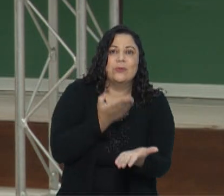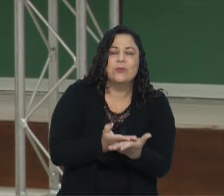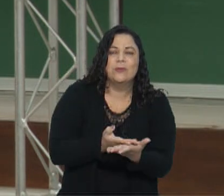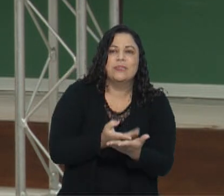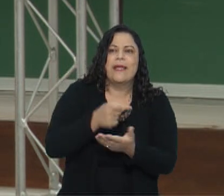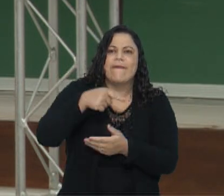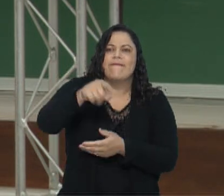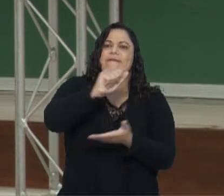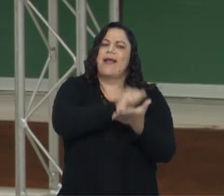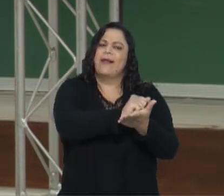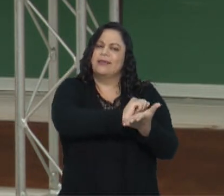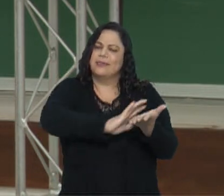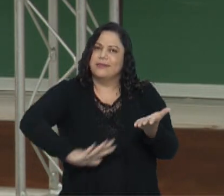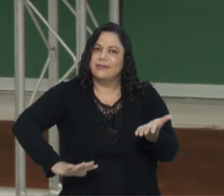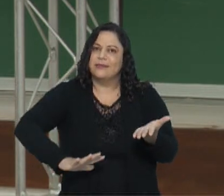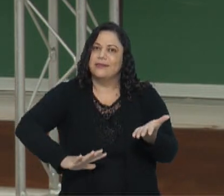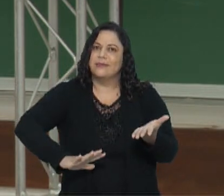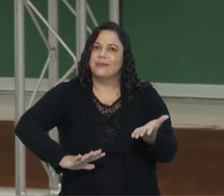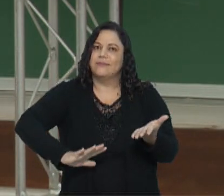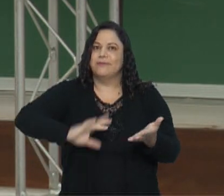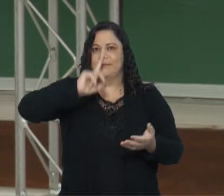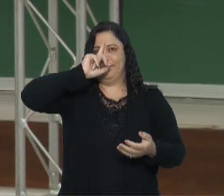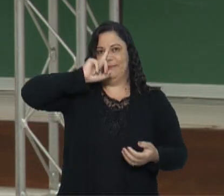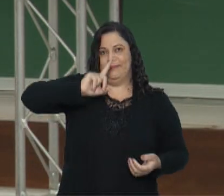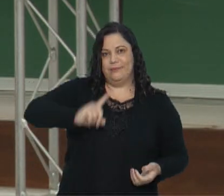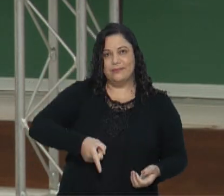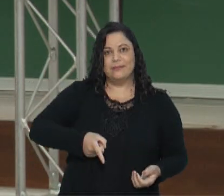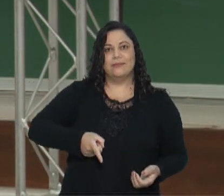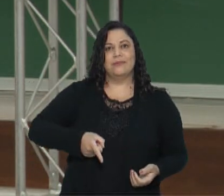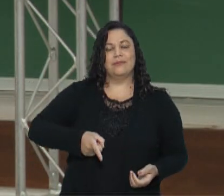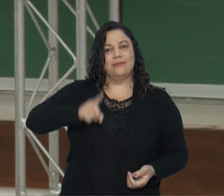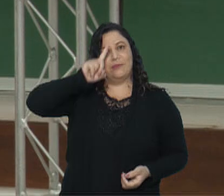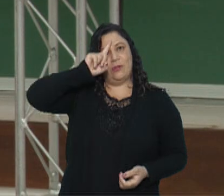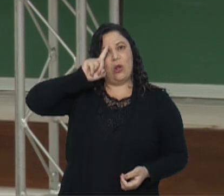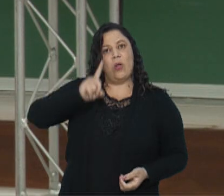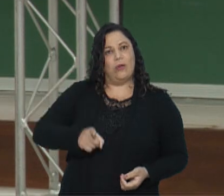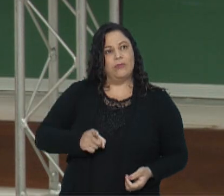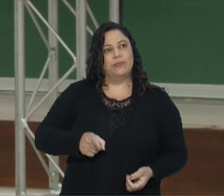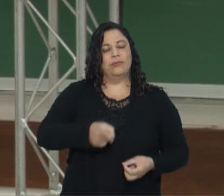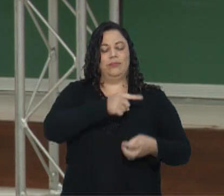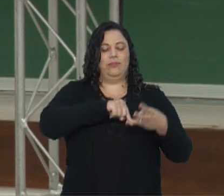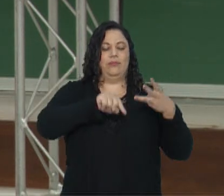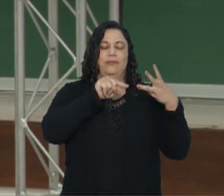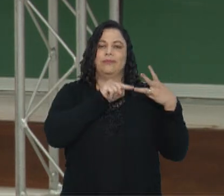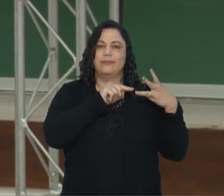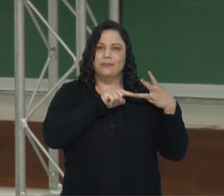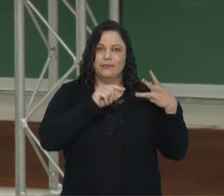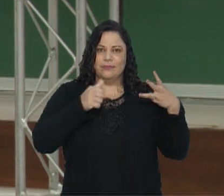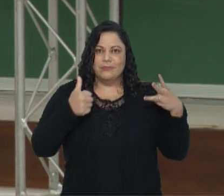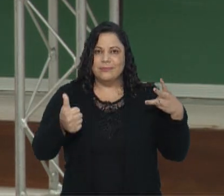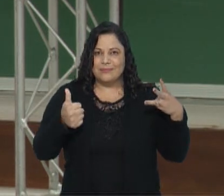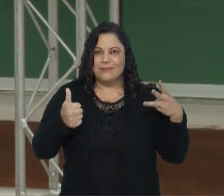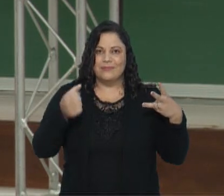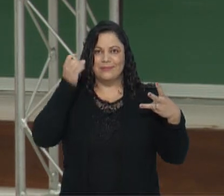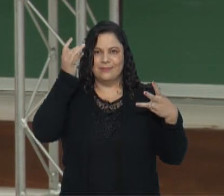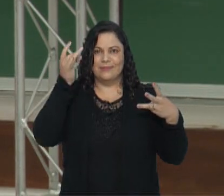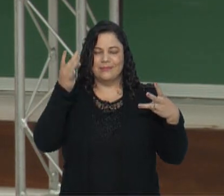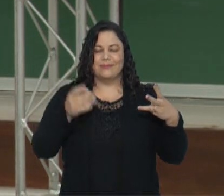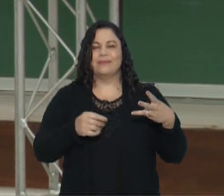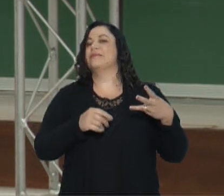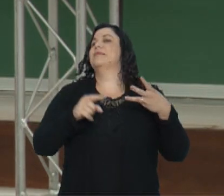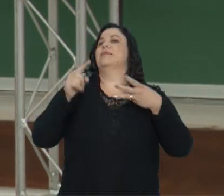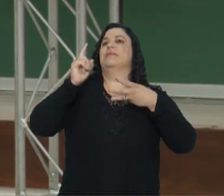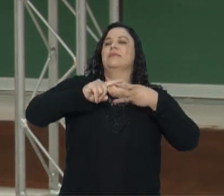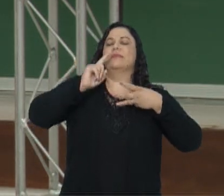as lições. Estou trabalhando o quê? Com uma ordem, modo imperativo. Facinho, né? Então lá,